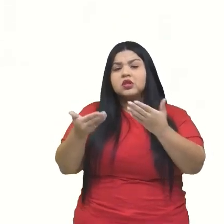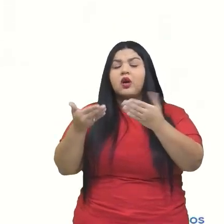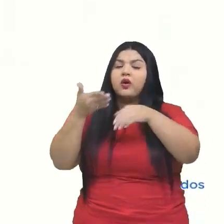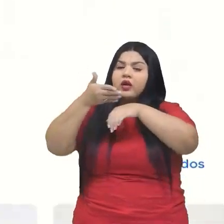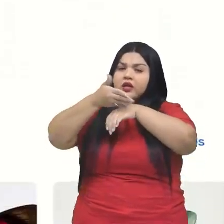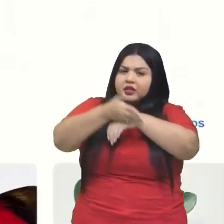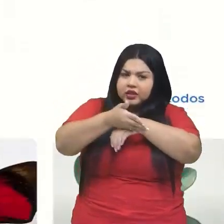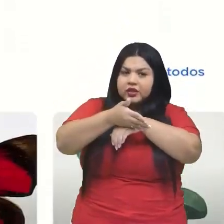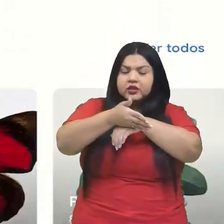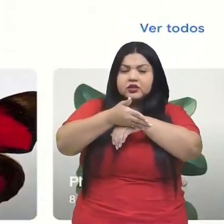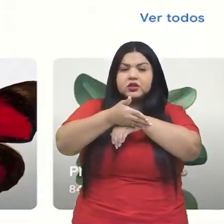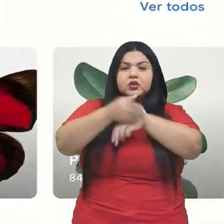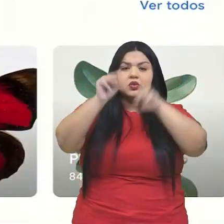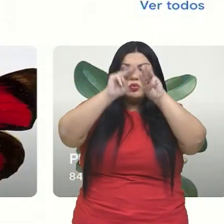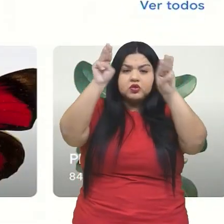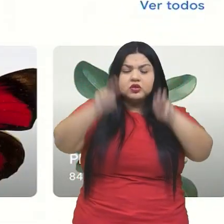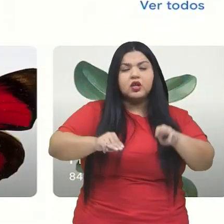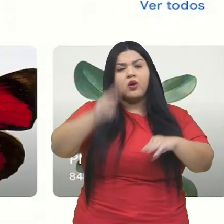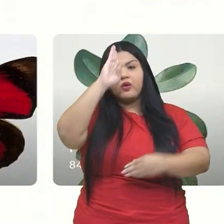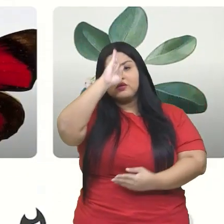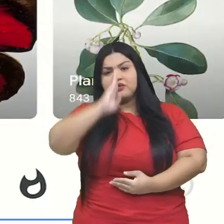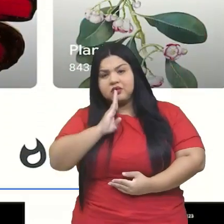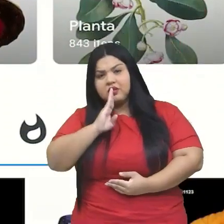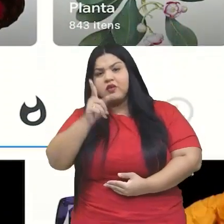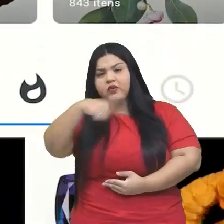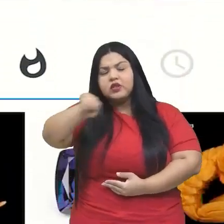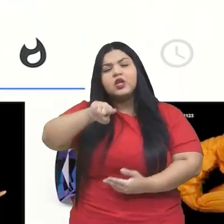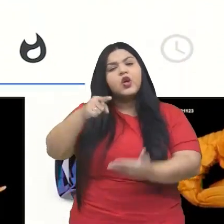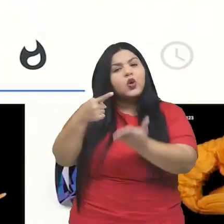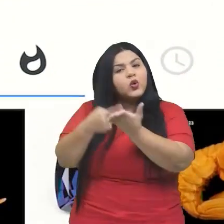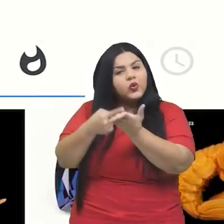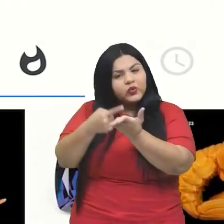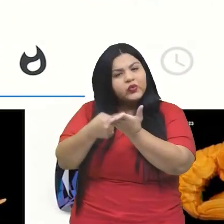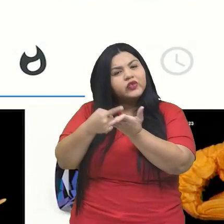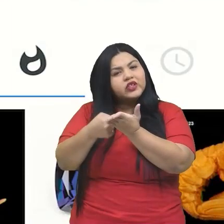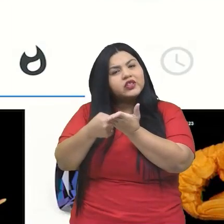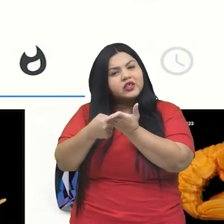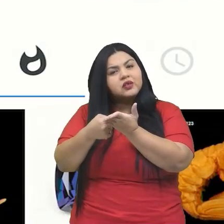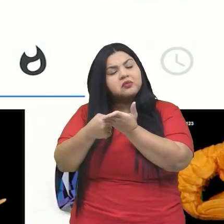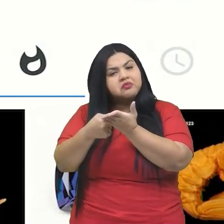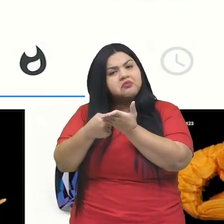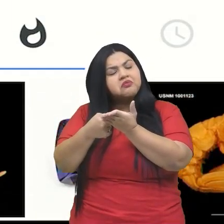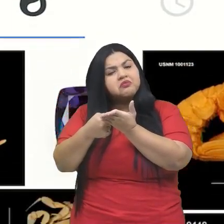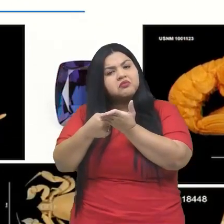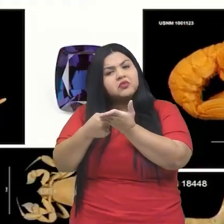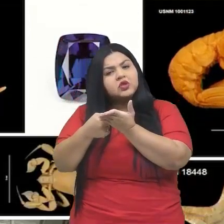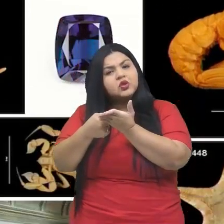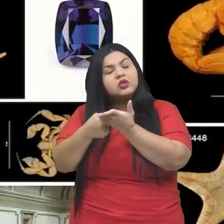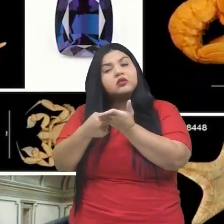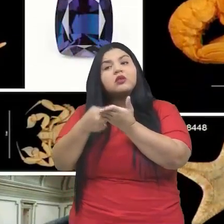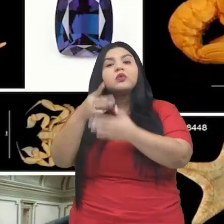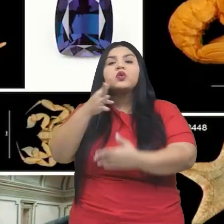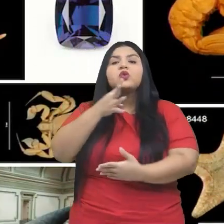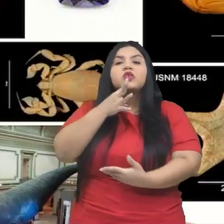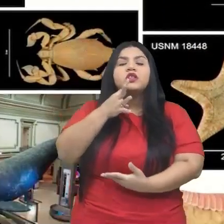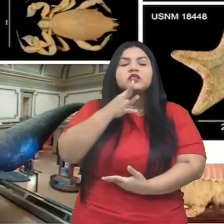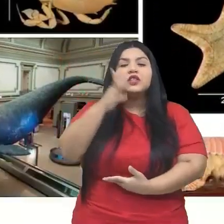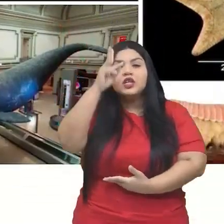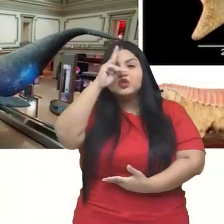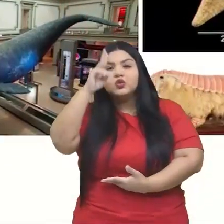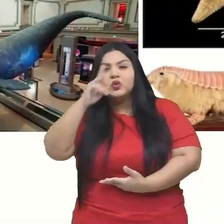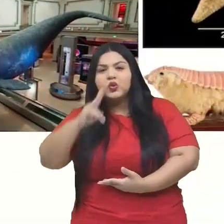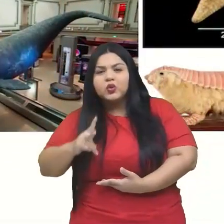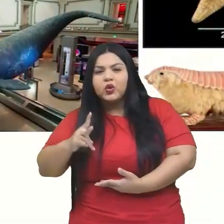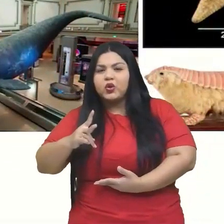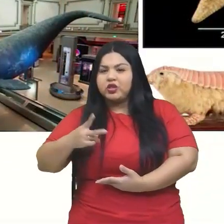é gratuita e olha só, e você é convidado a ter uma imersão sobre a história de vida, né, dos